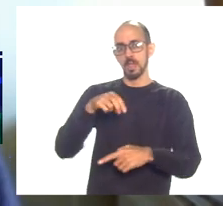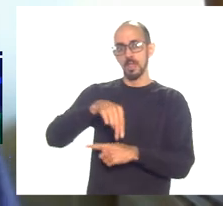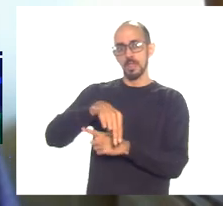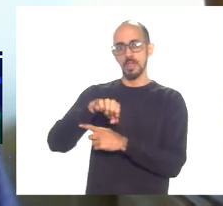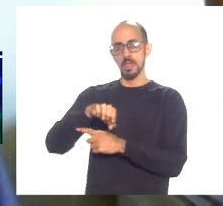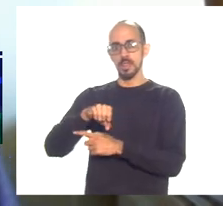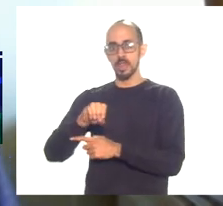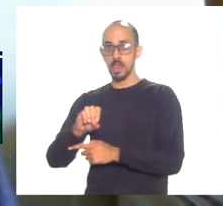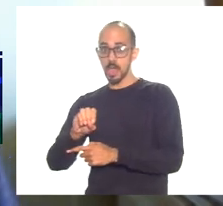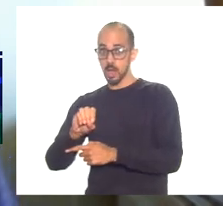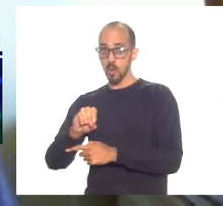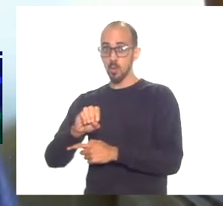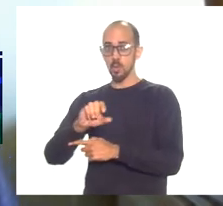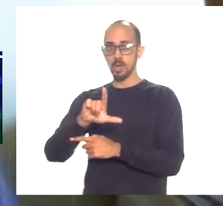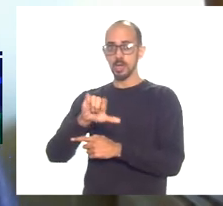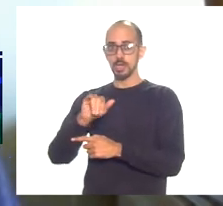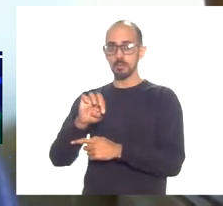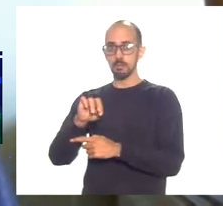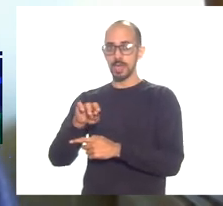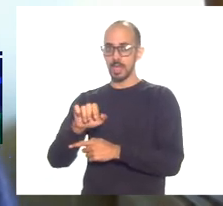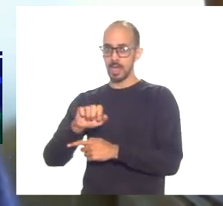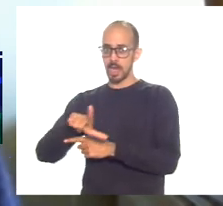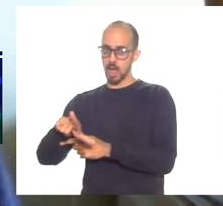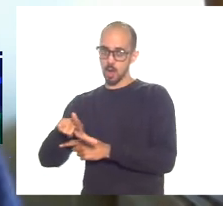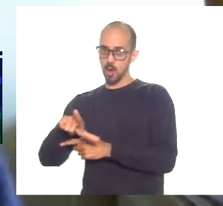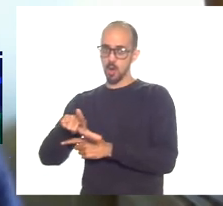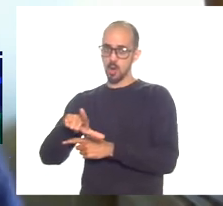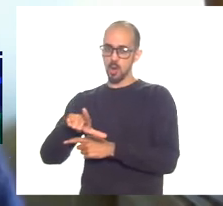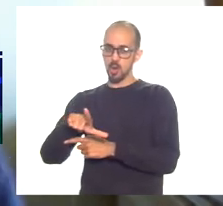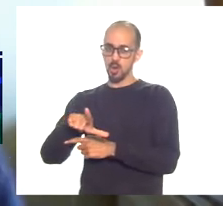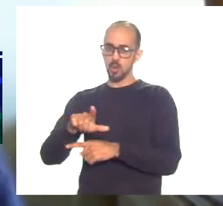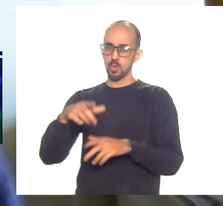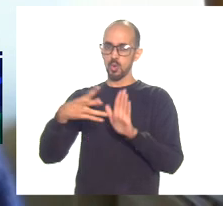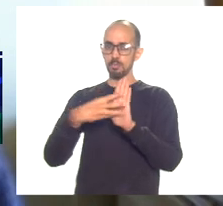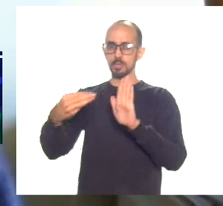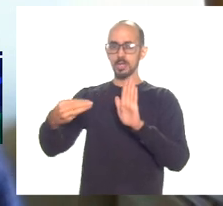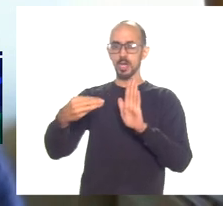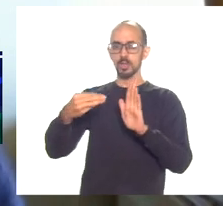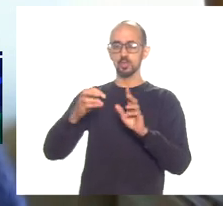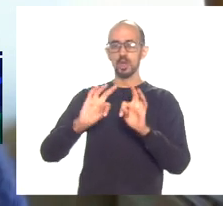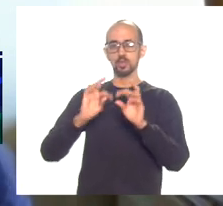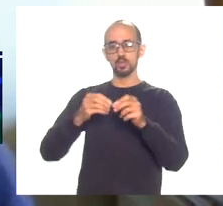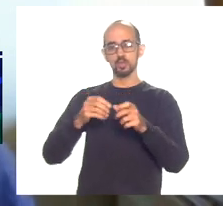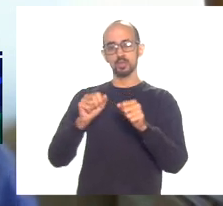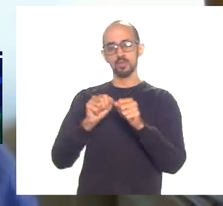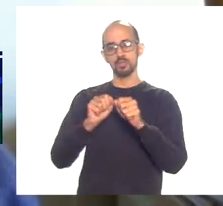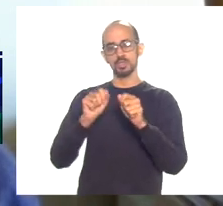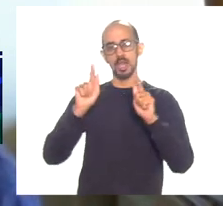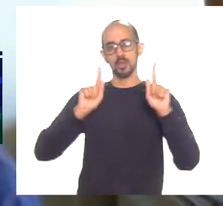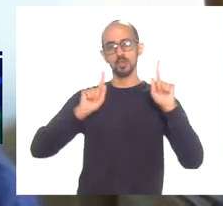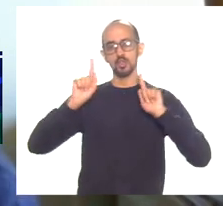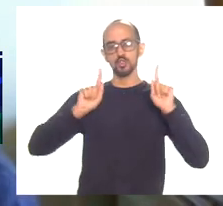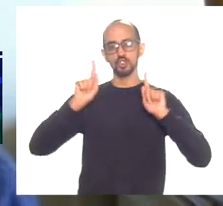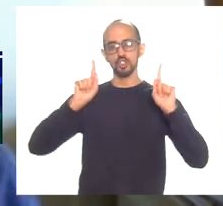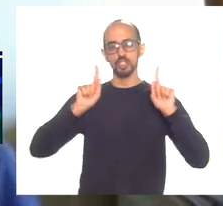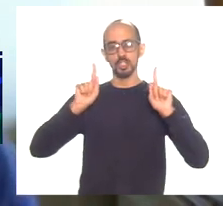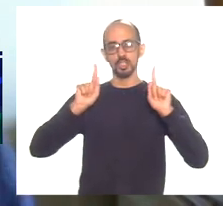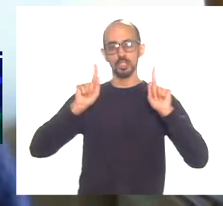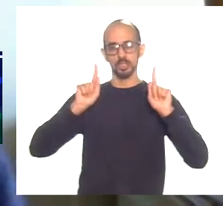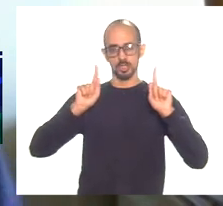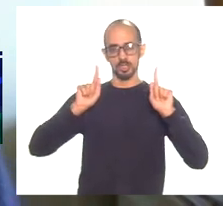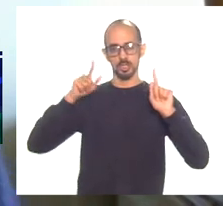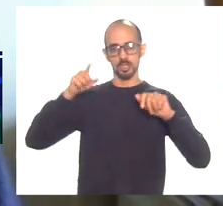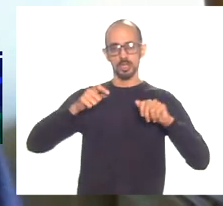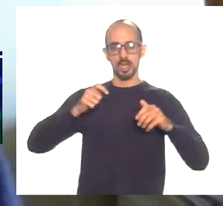derivado do Chicago Boys que atuaram lá no Chile na ditadura de pinochet bom